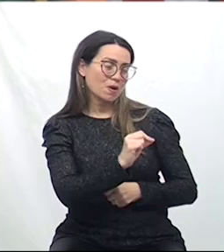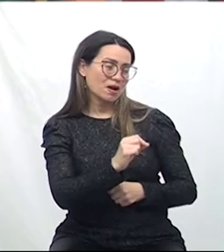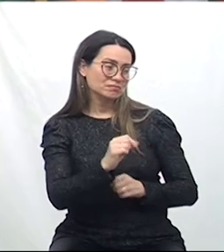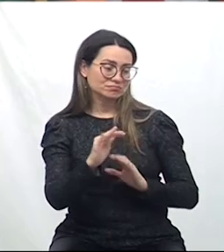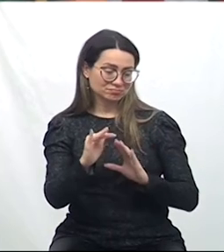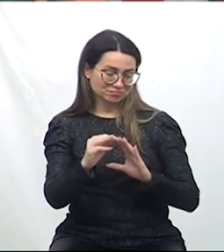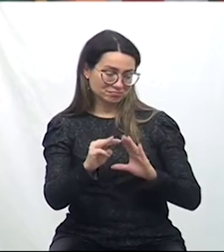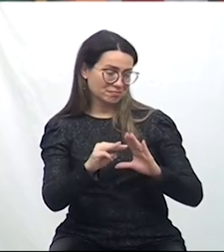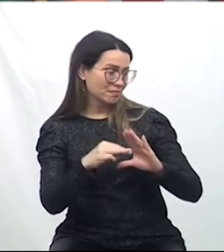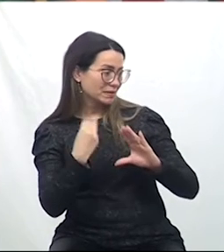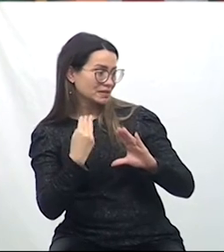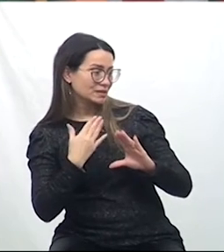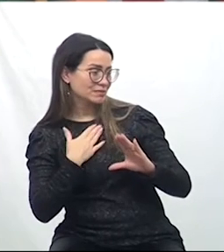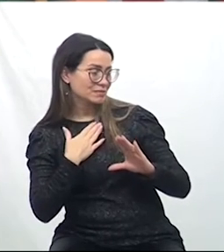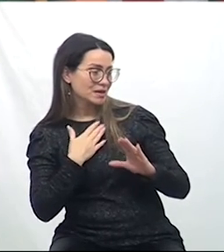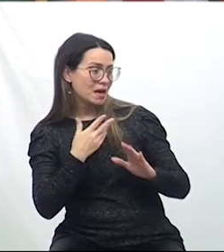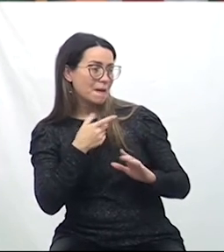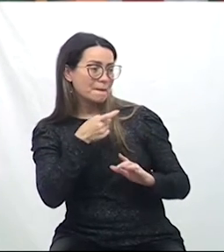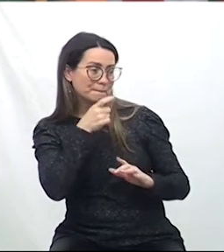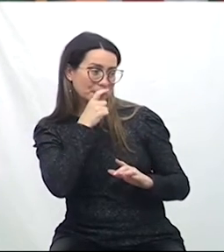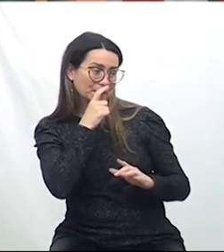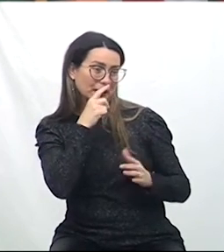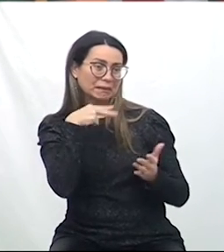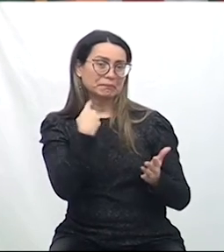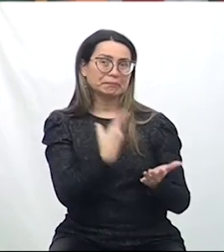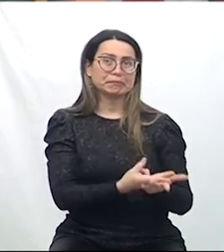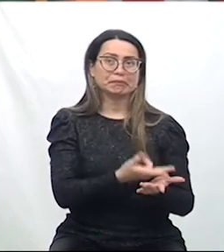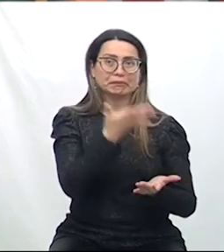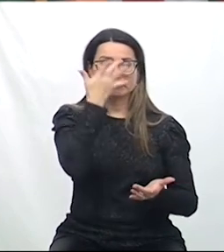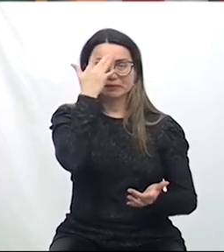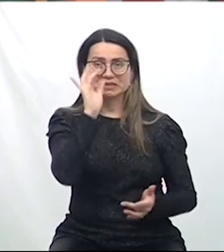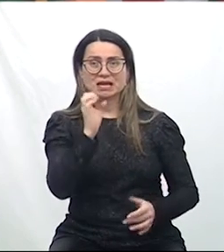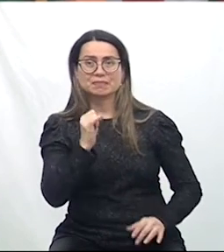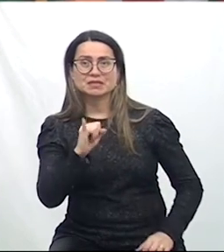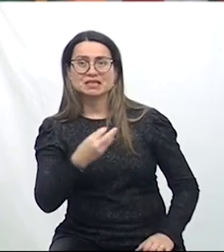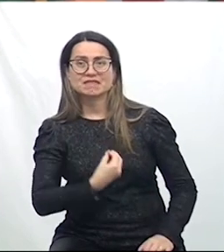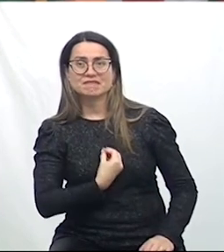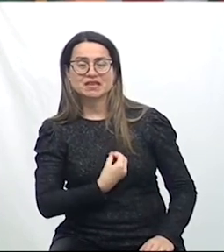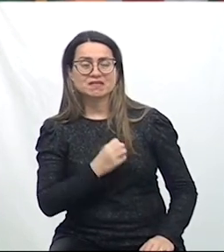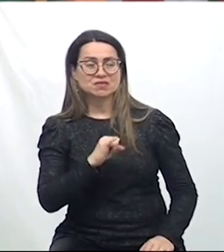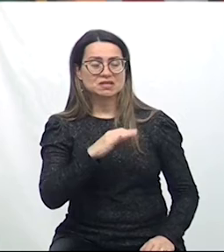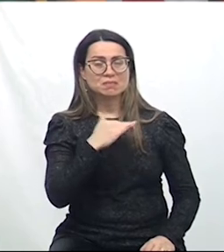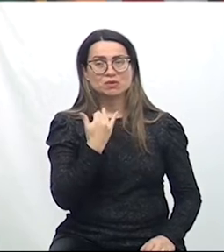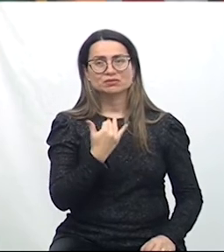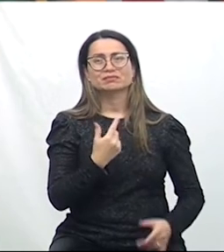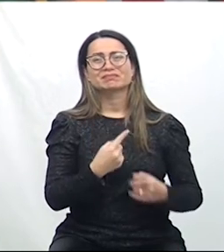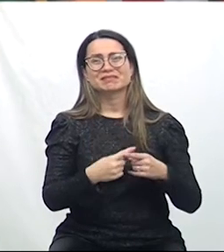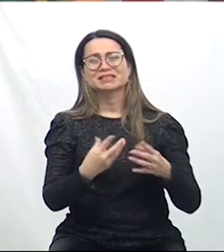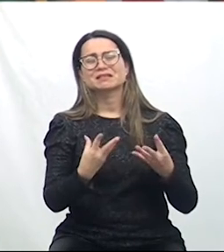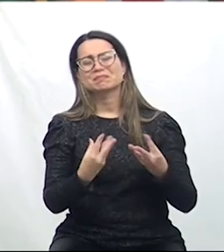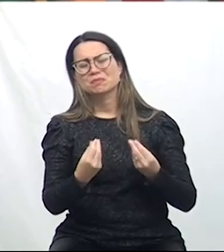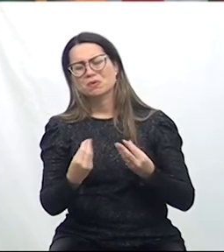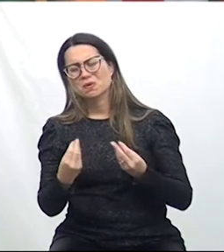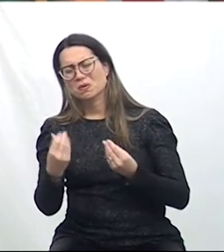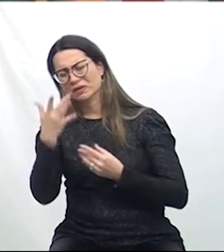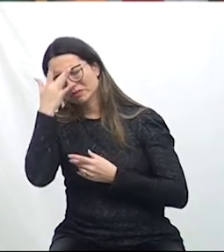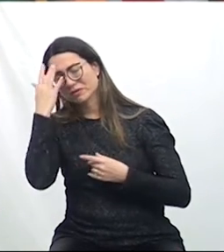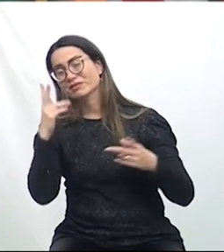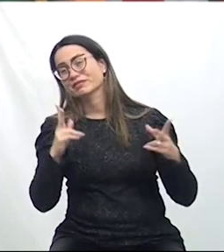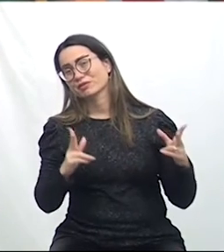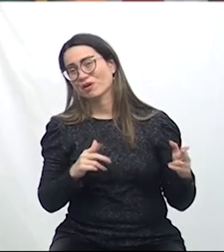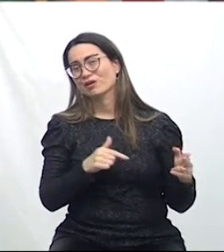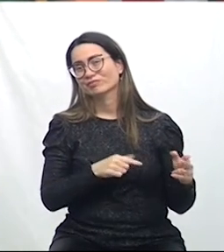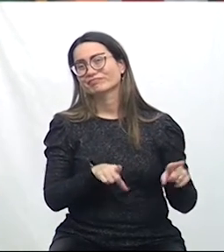aconteceu, mandaram mensagem, não sabe se está vivo, não sabe se está morto, e são diversos que vivem essa situação. E como os colegas